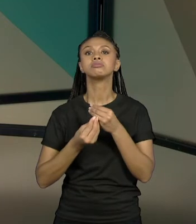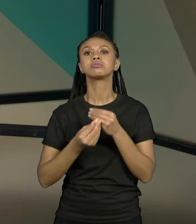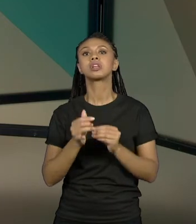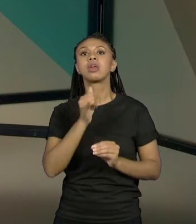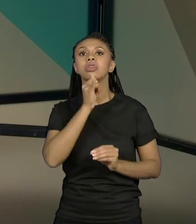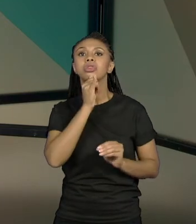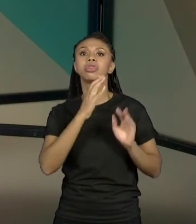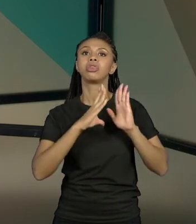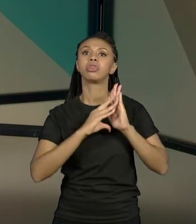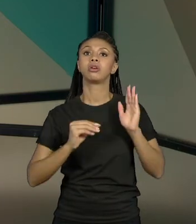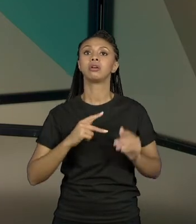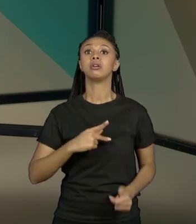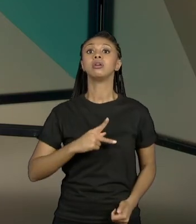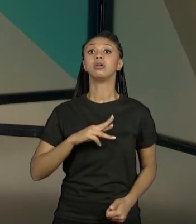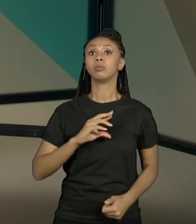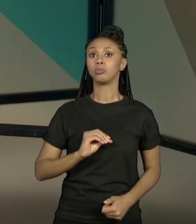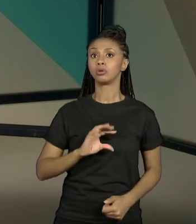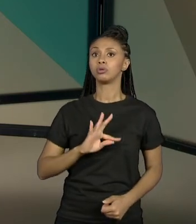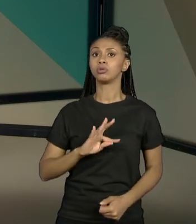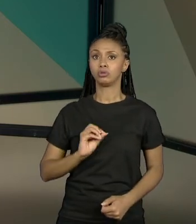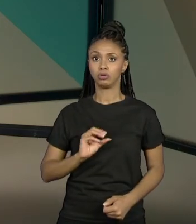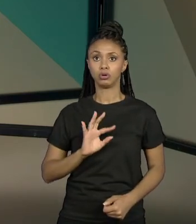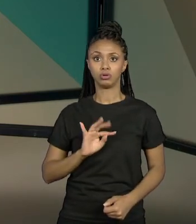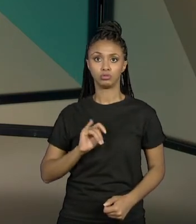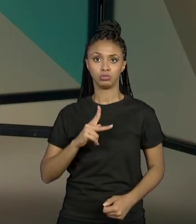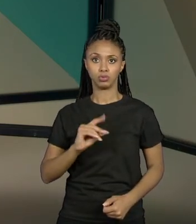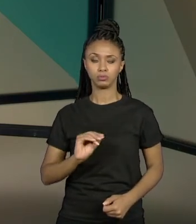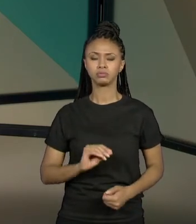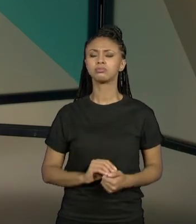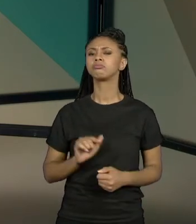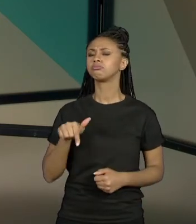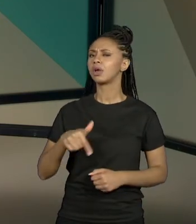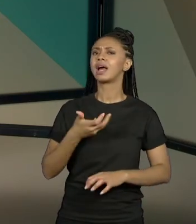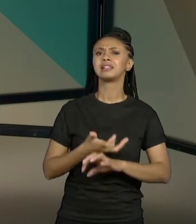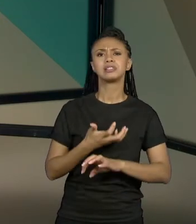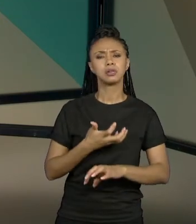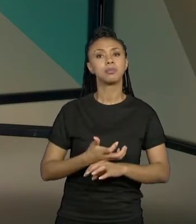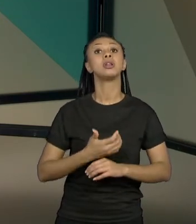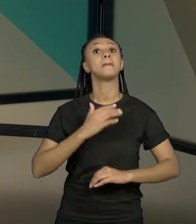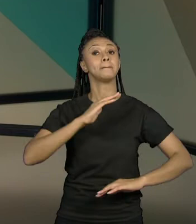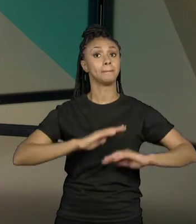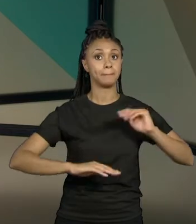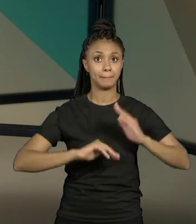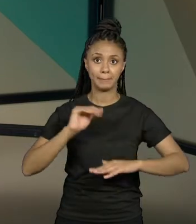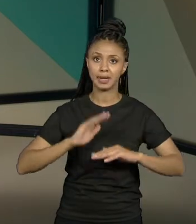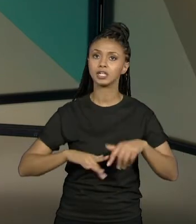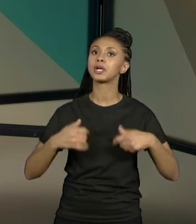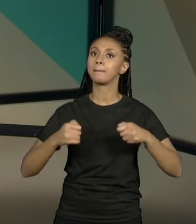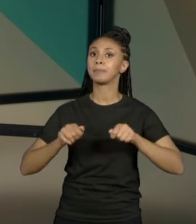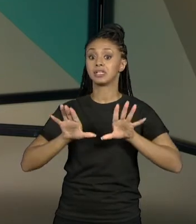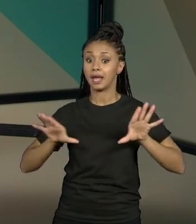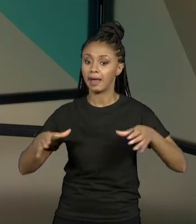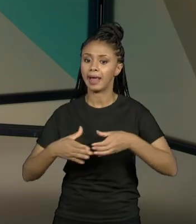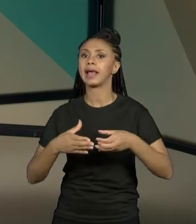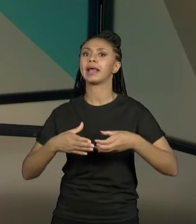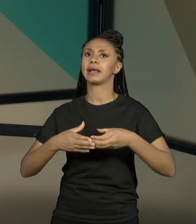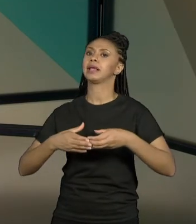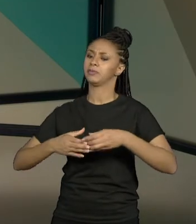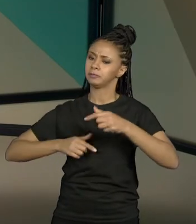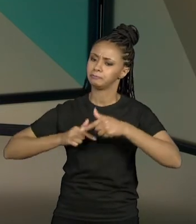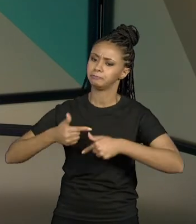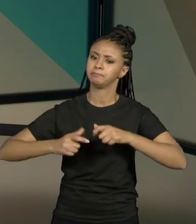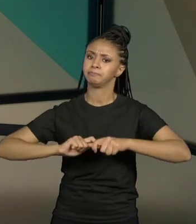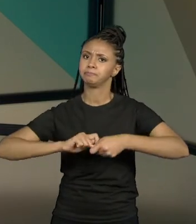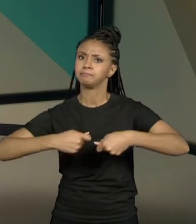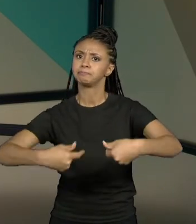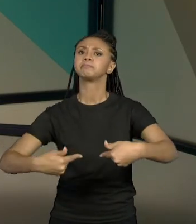É uma disciplina que é bastante prática, é uma disciplina que requer muito trabalho em equipe, muito diálogo, muita discussão, como